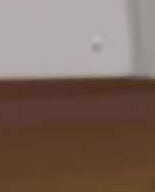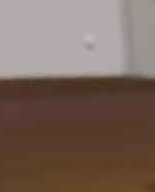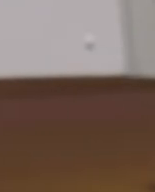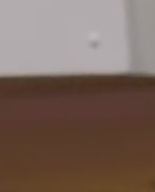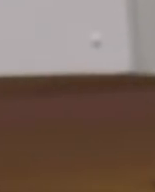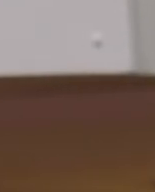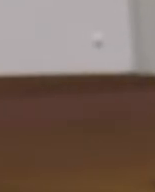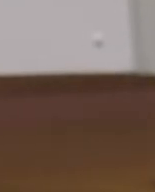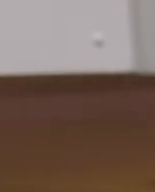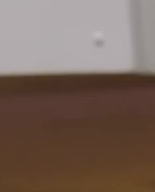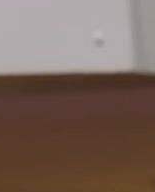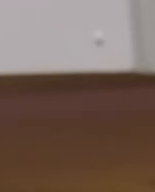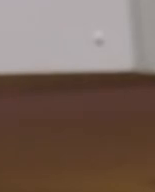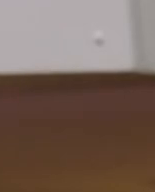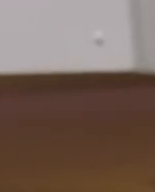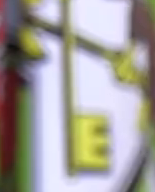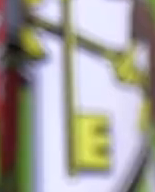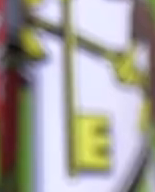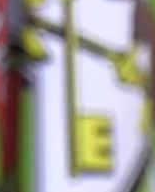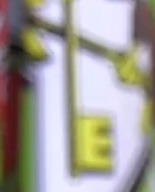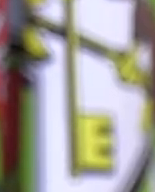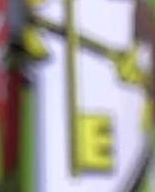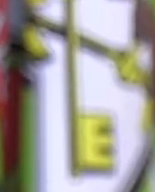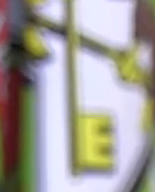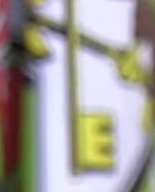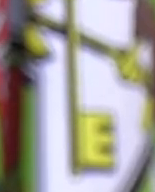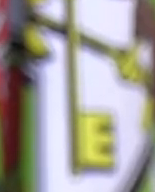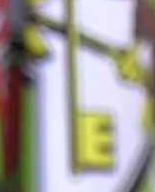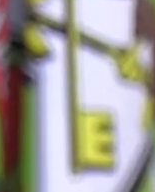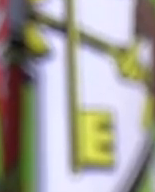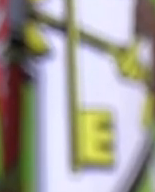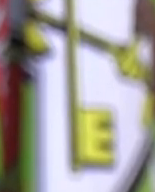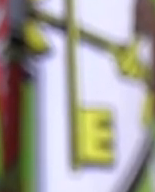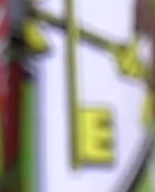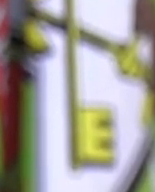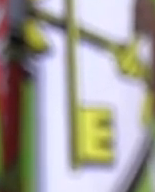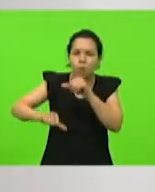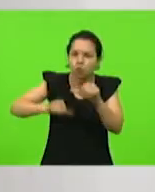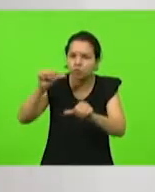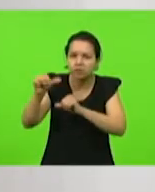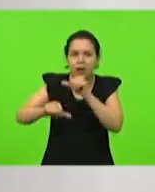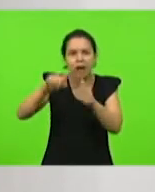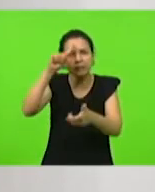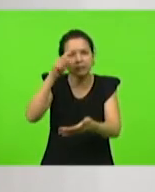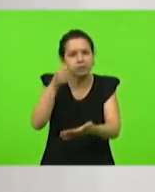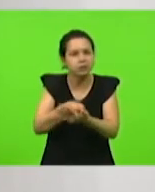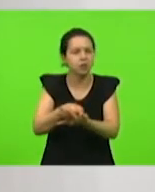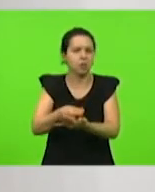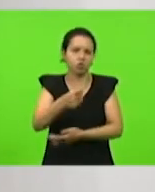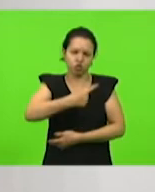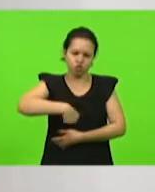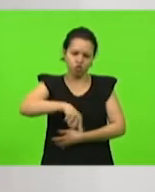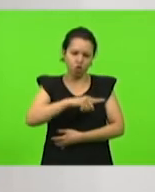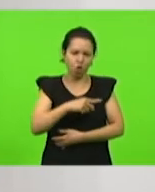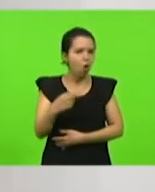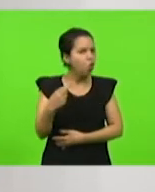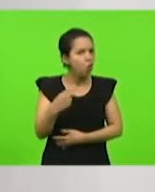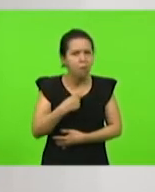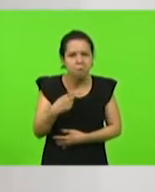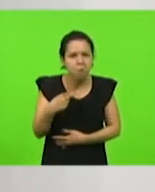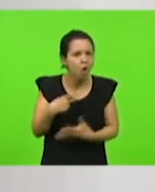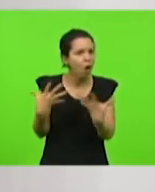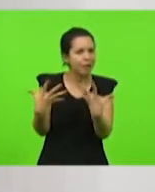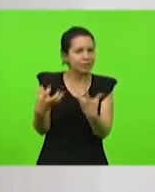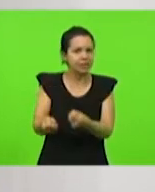deputados criticaram a decisão e alertaram para os riscos de interrupção das obras. Nós não podemos, em hipótese alguma, tolerar